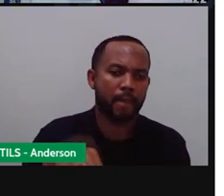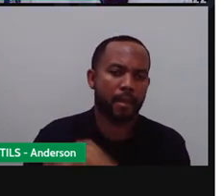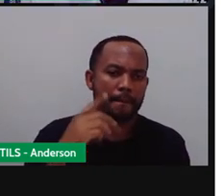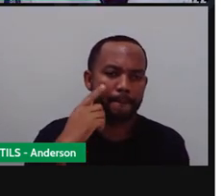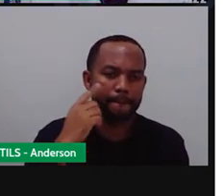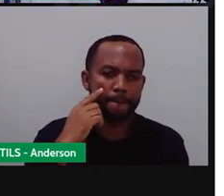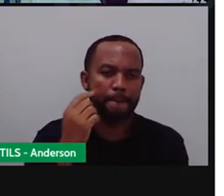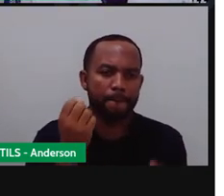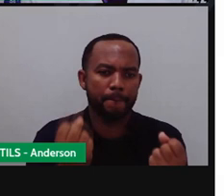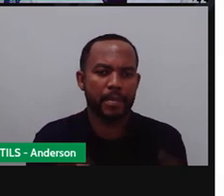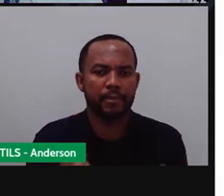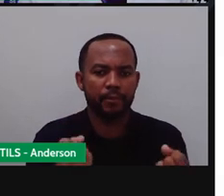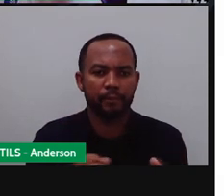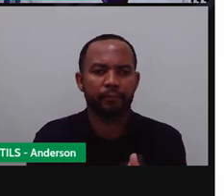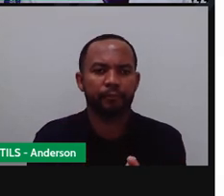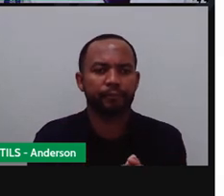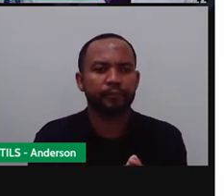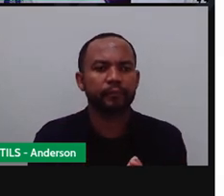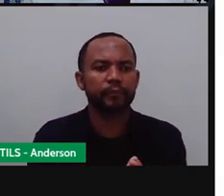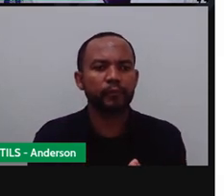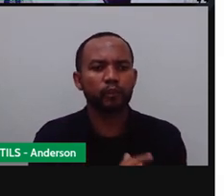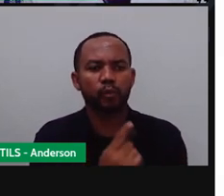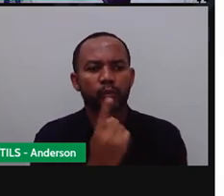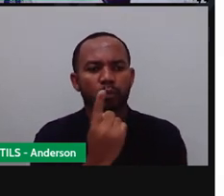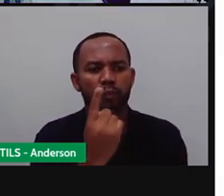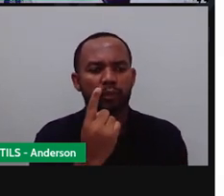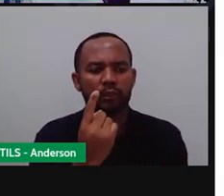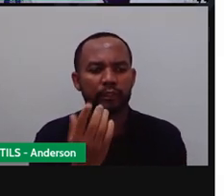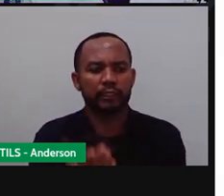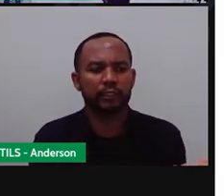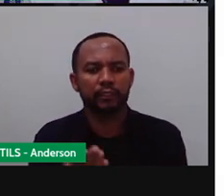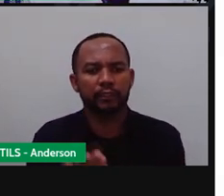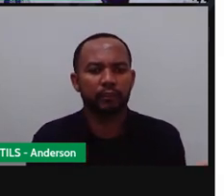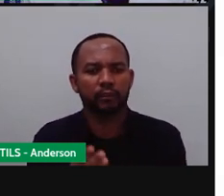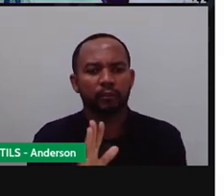Lembra que a gente viu isso? 1 quilo tem quantas gramas?